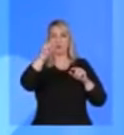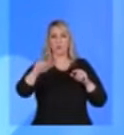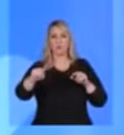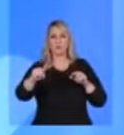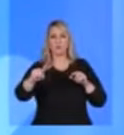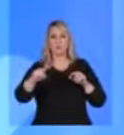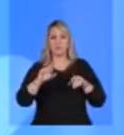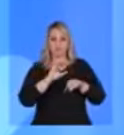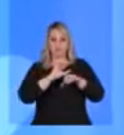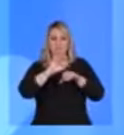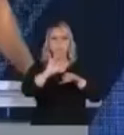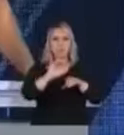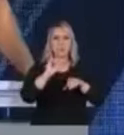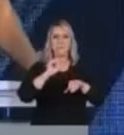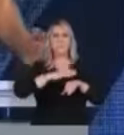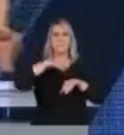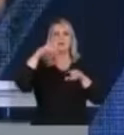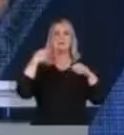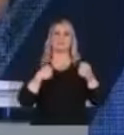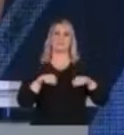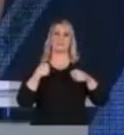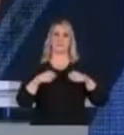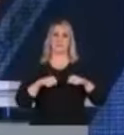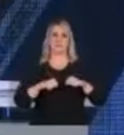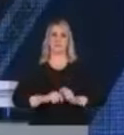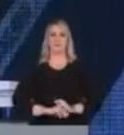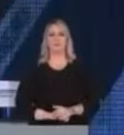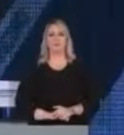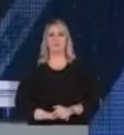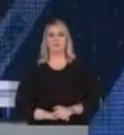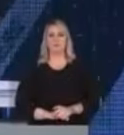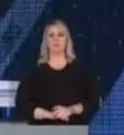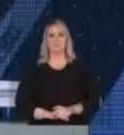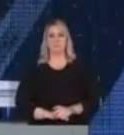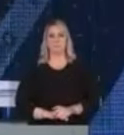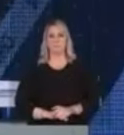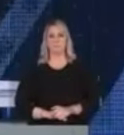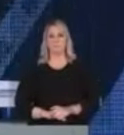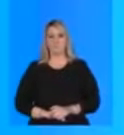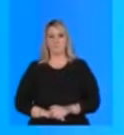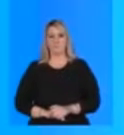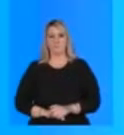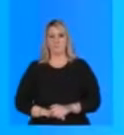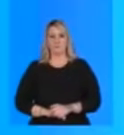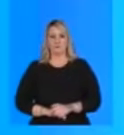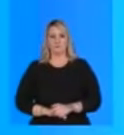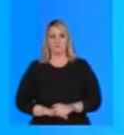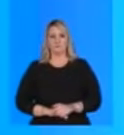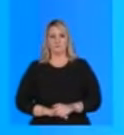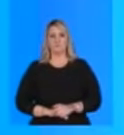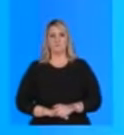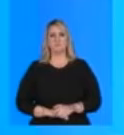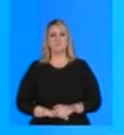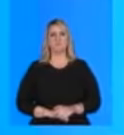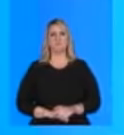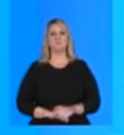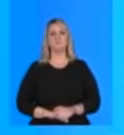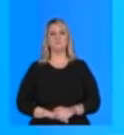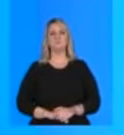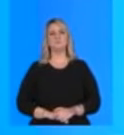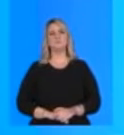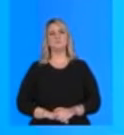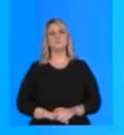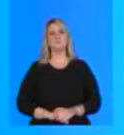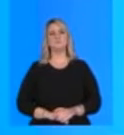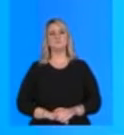viagem investir para quem mais precisa mais um minuto para a tréplica candidato bolsonaro e Pedro Paulo